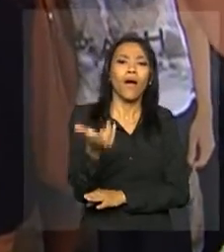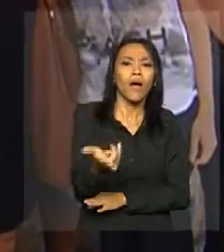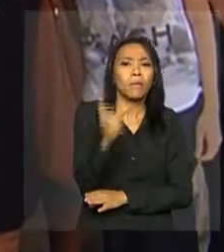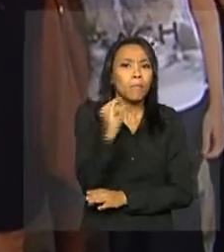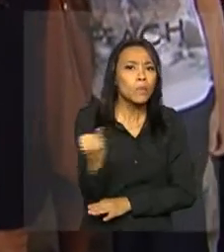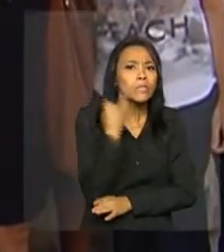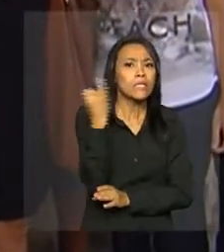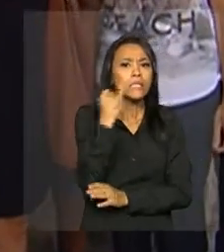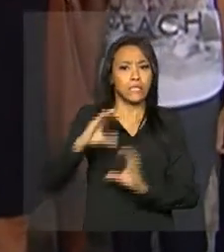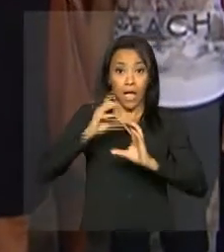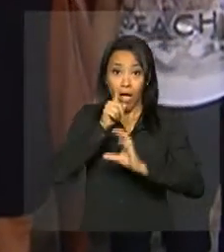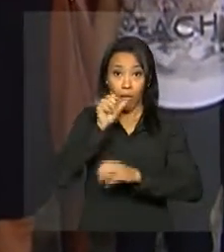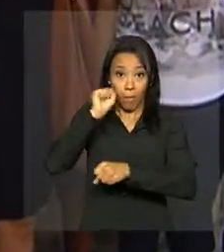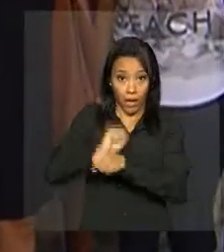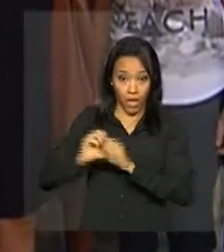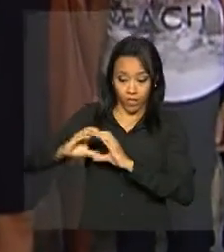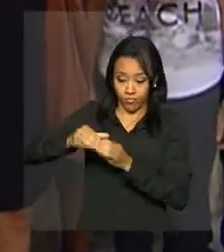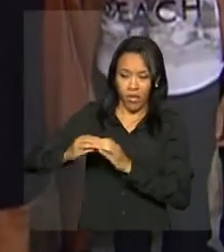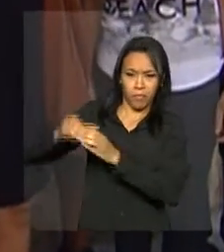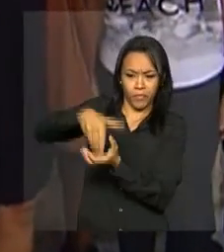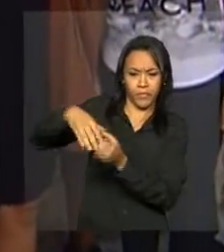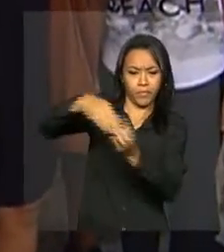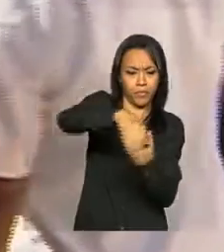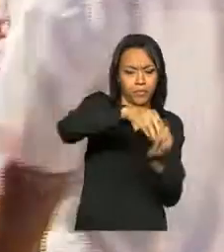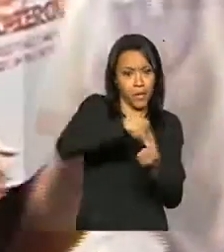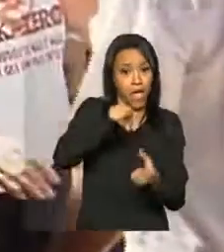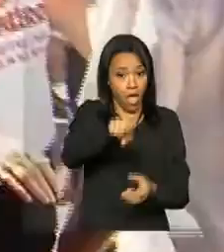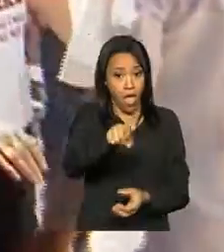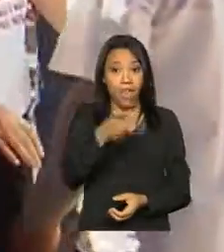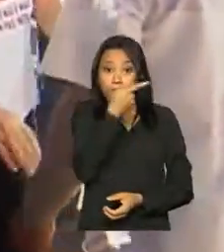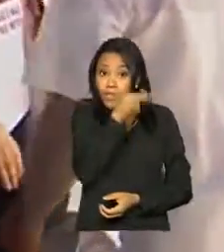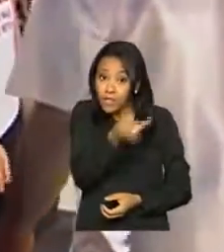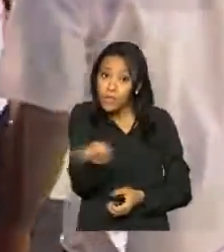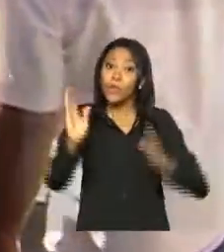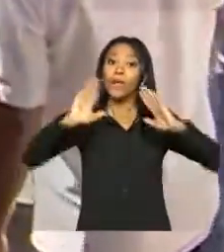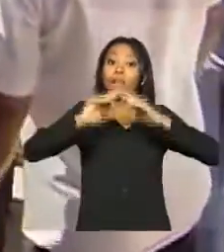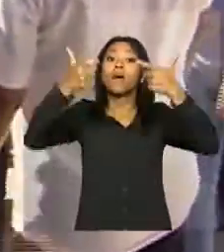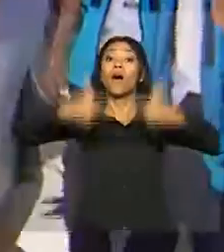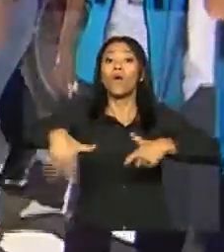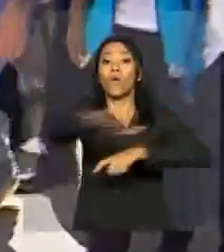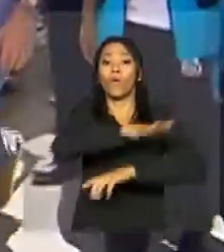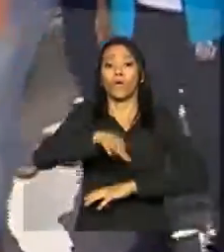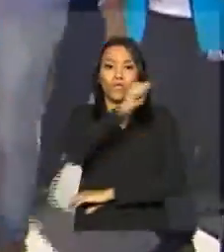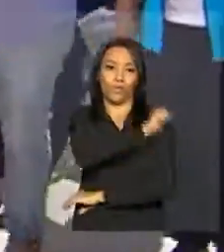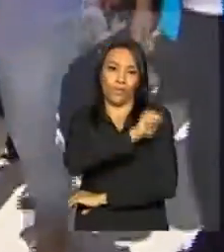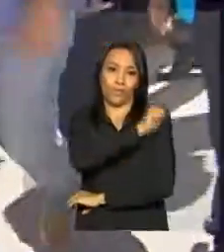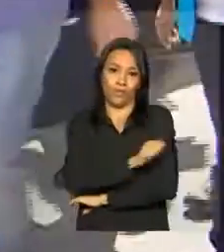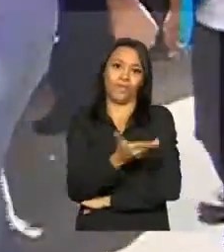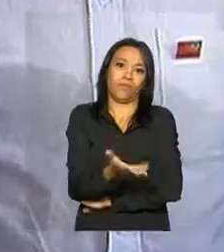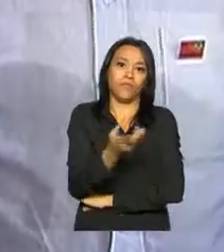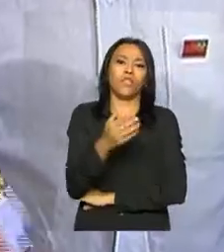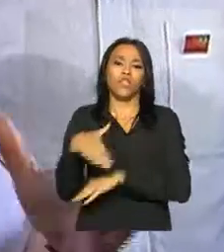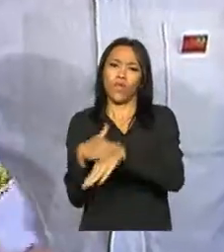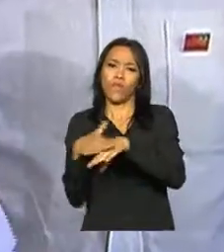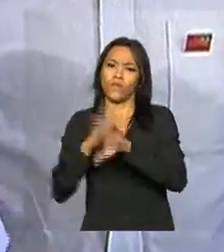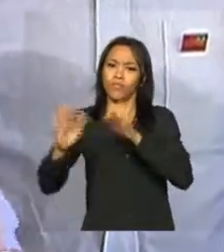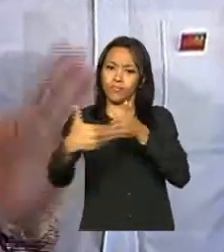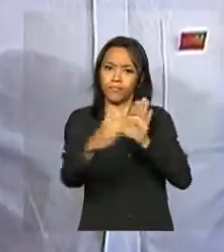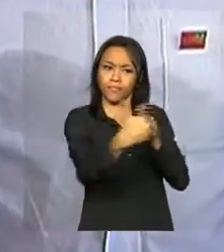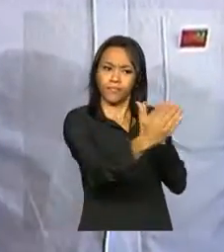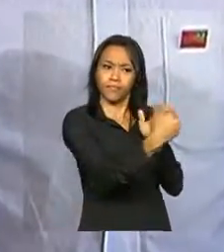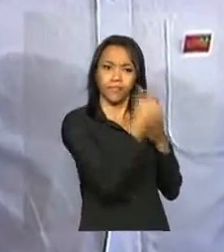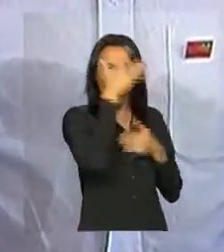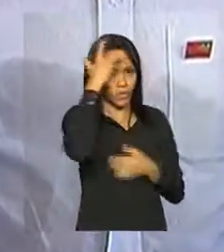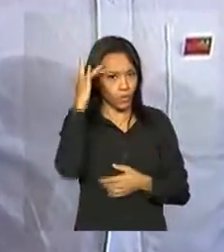focos do aedes aegypti ela visitou casas na comunidade zeppelin no rio de janeiro e conversou com moradores nós temos de